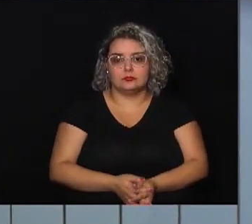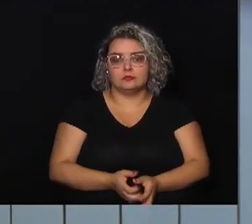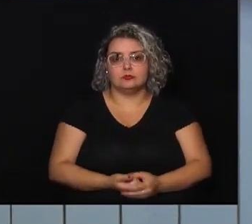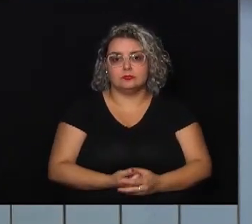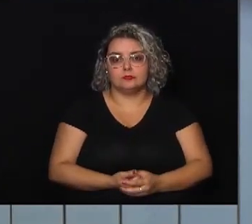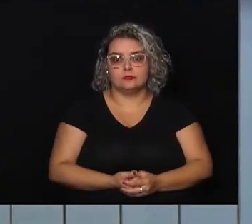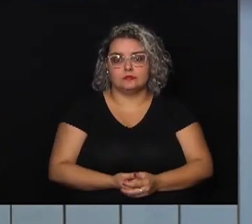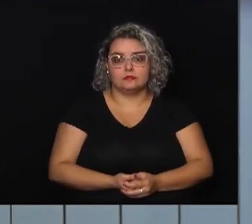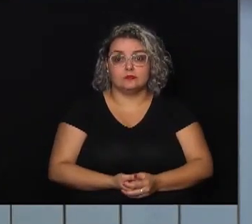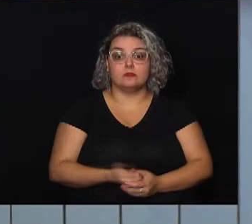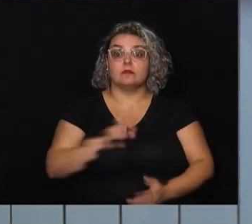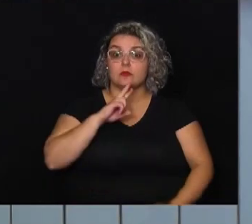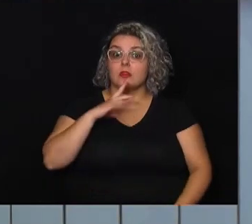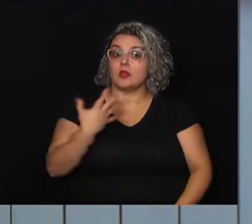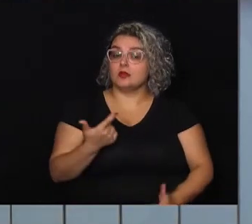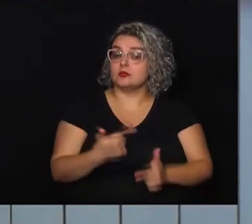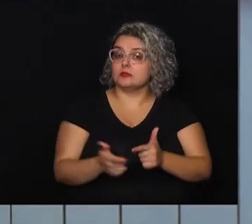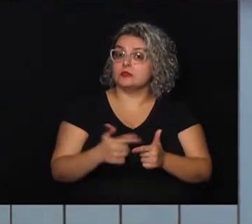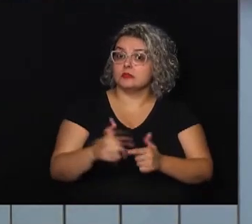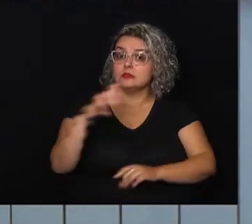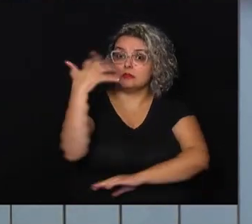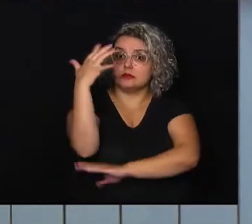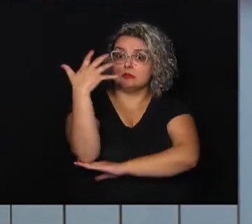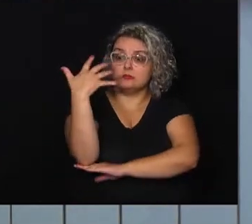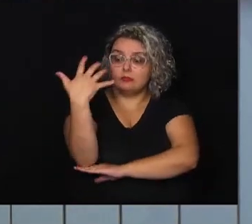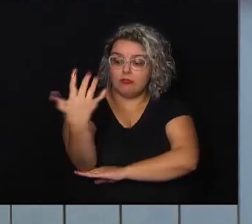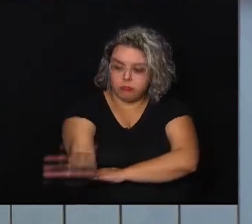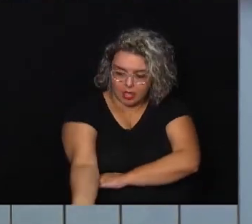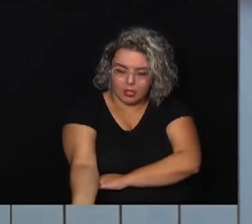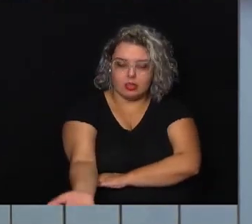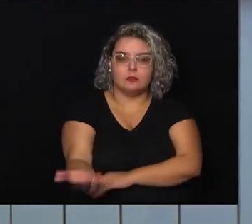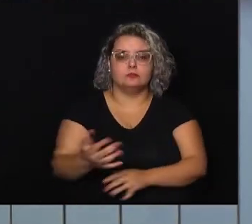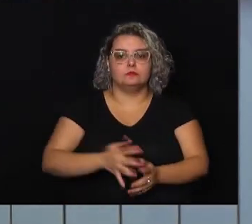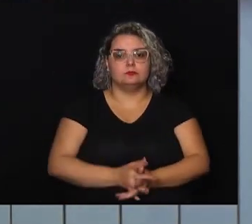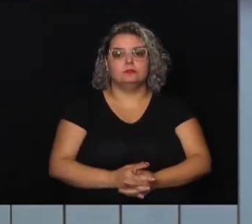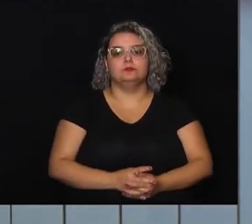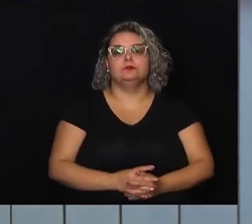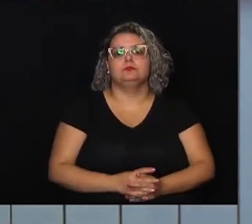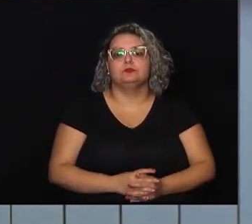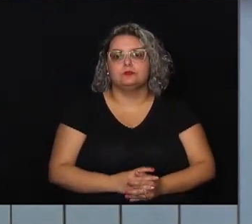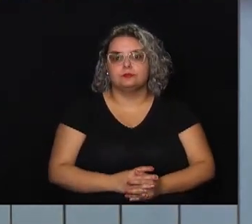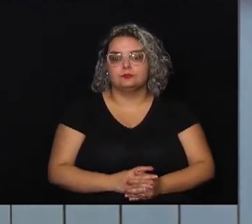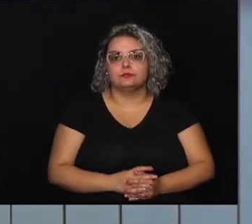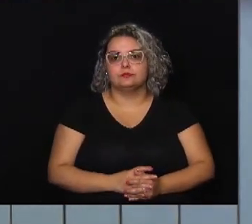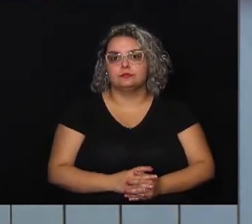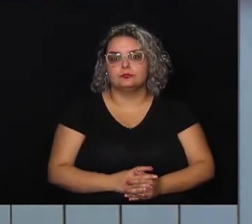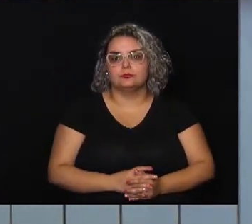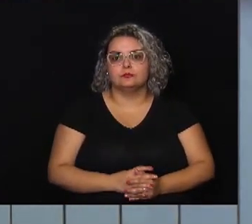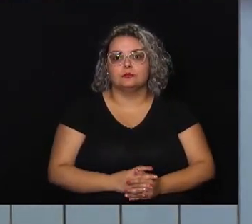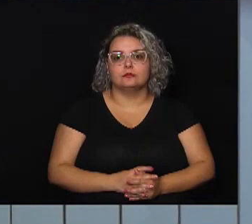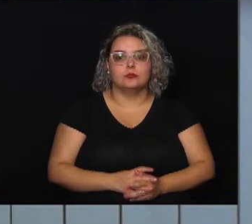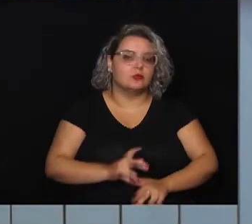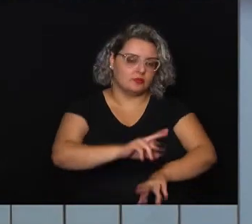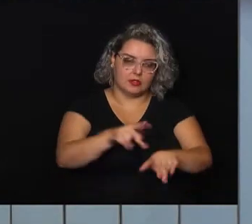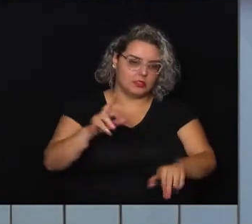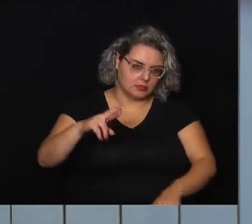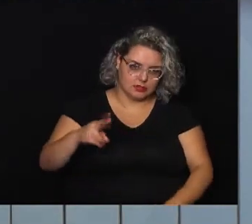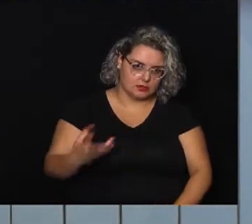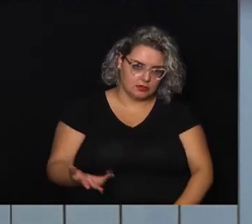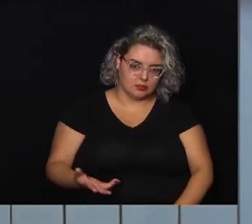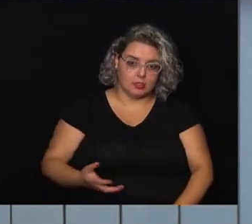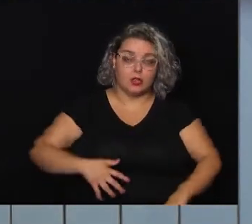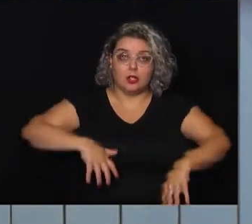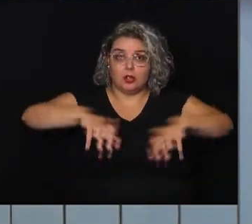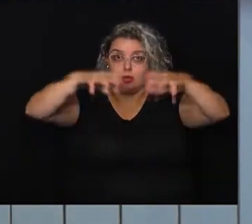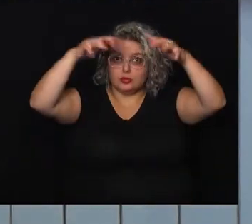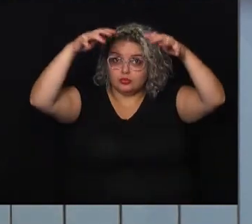para resolver esse problema de quedas de árvores por essas razões. As